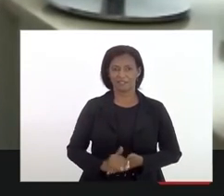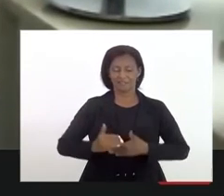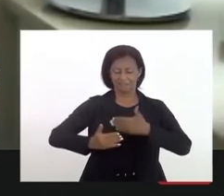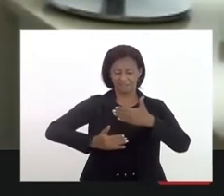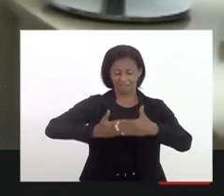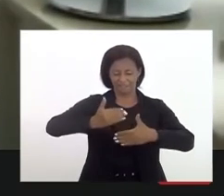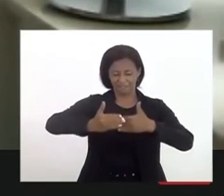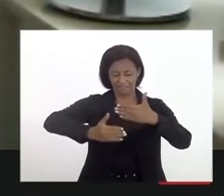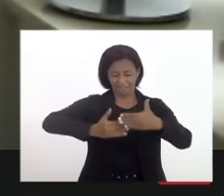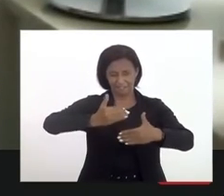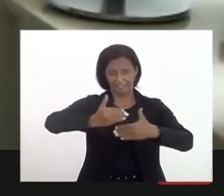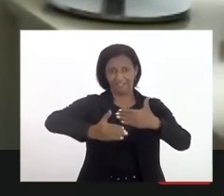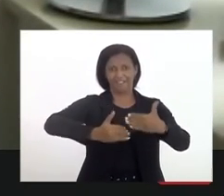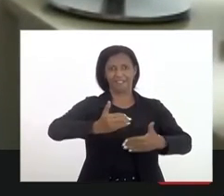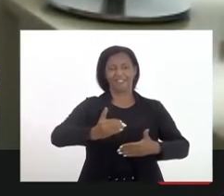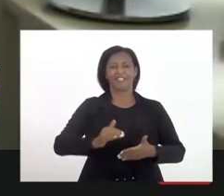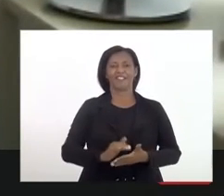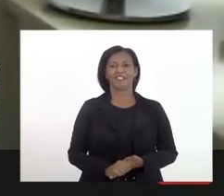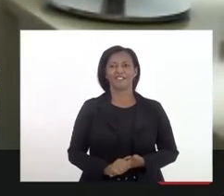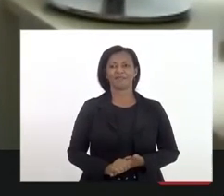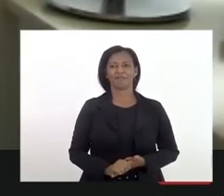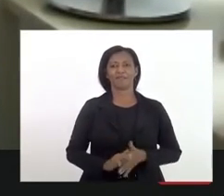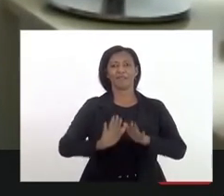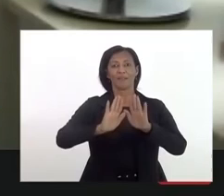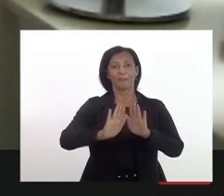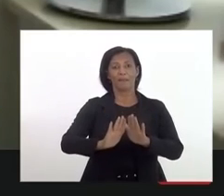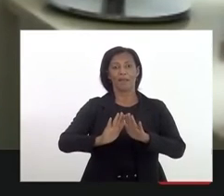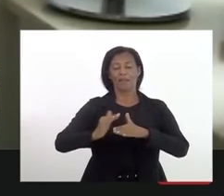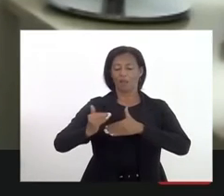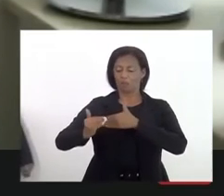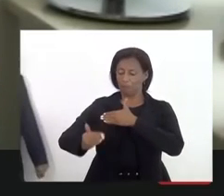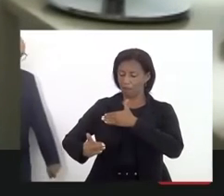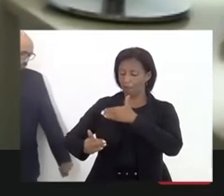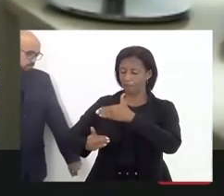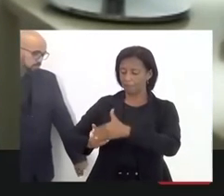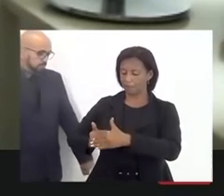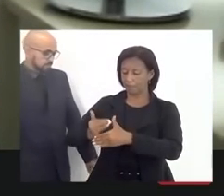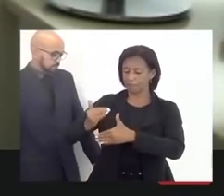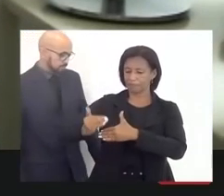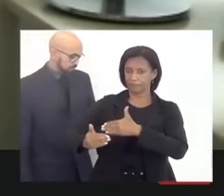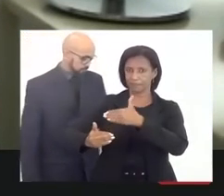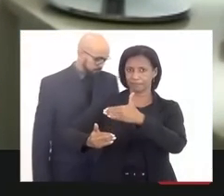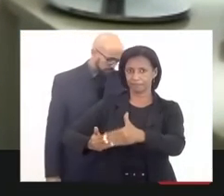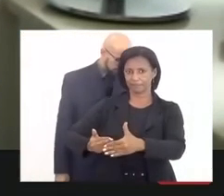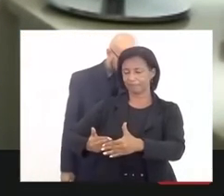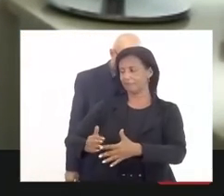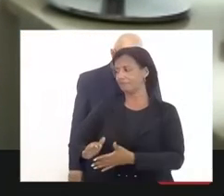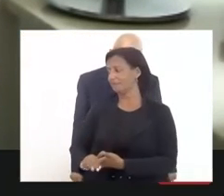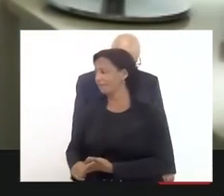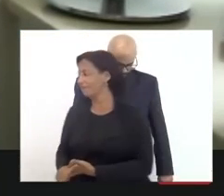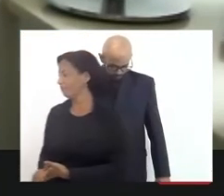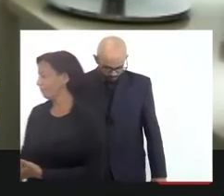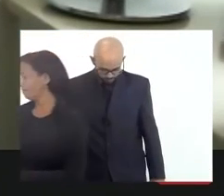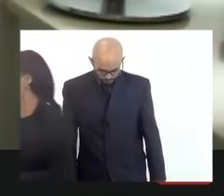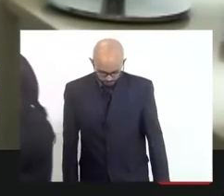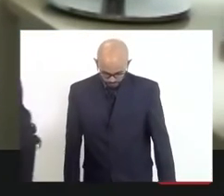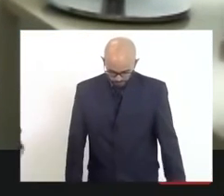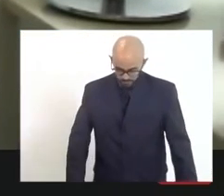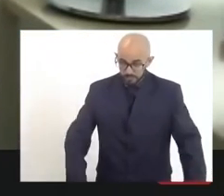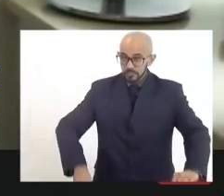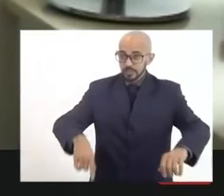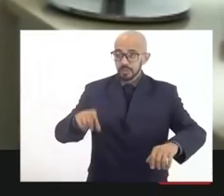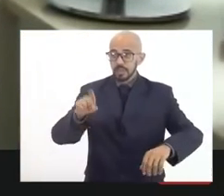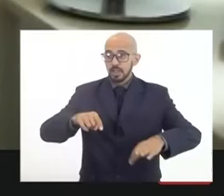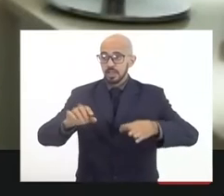ser percorrido, mas é um passo de cada vez. Esse é um projeto, volto a